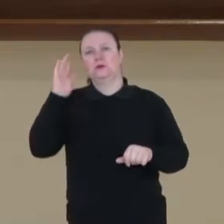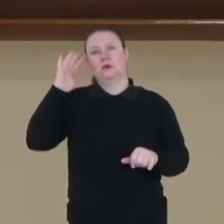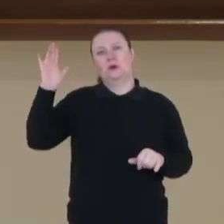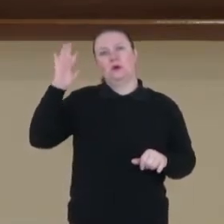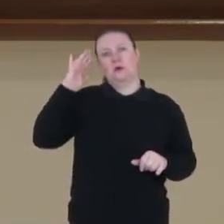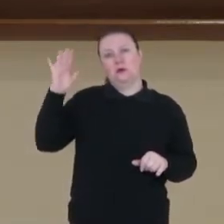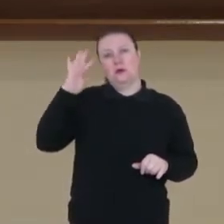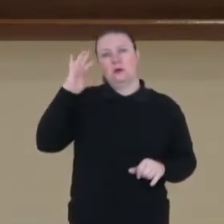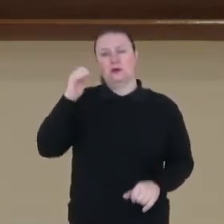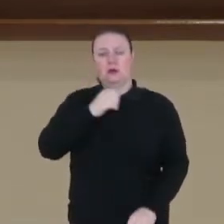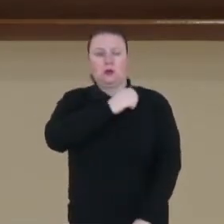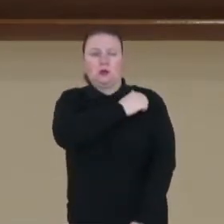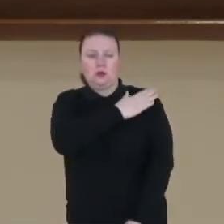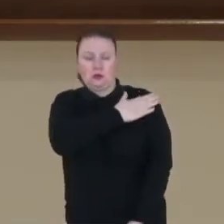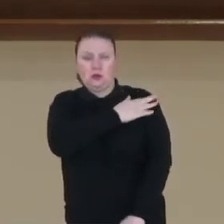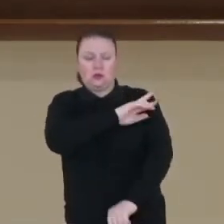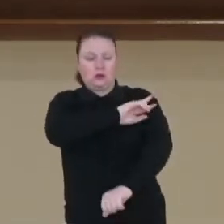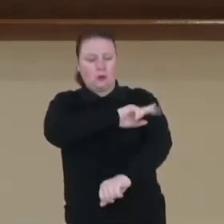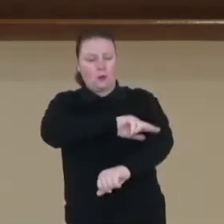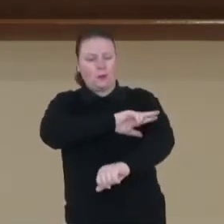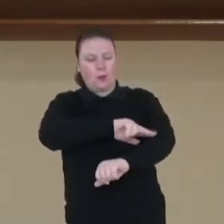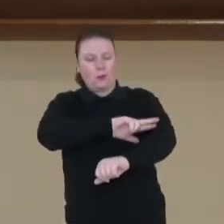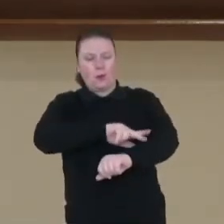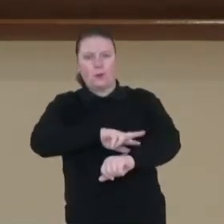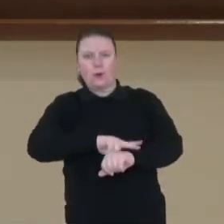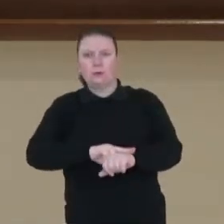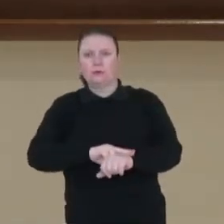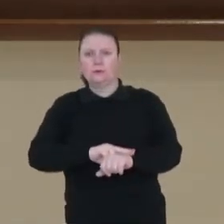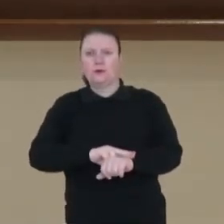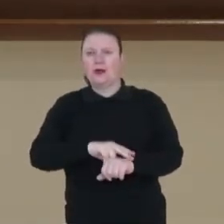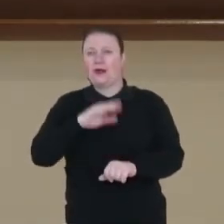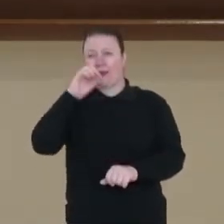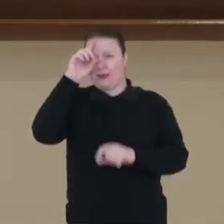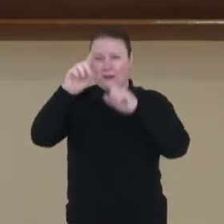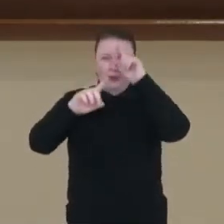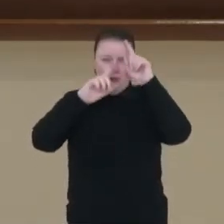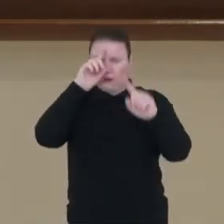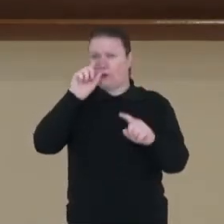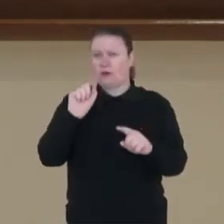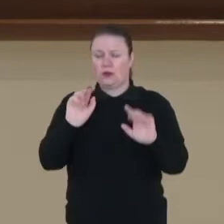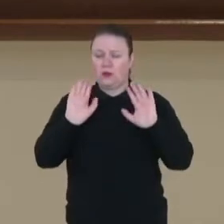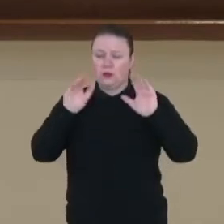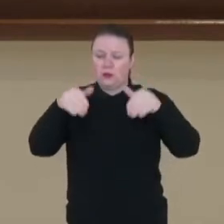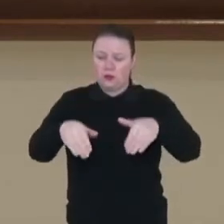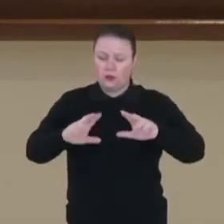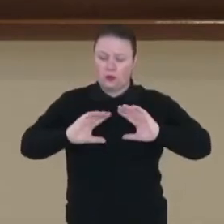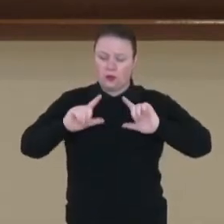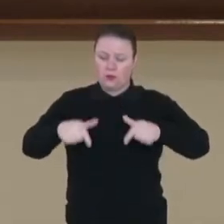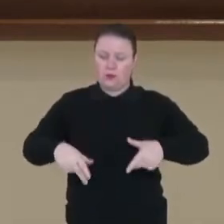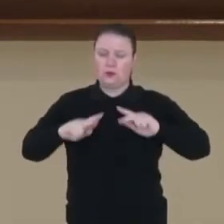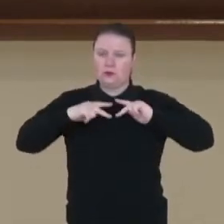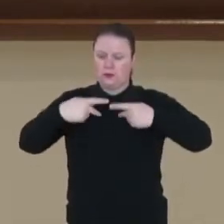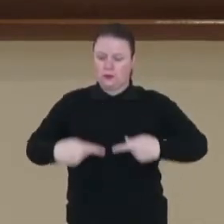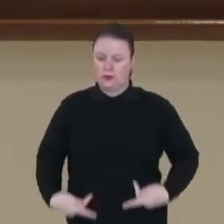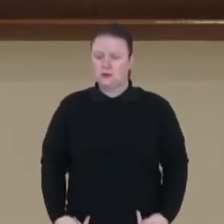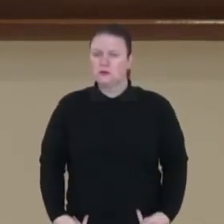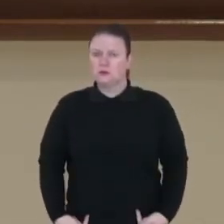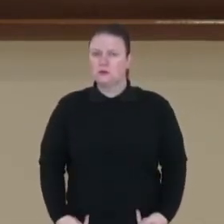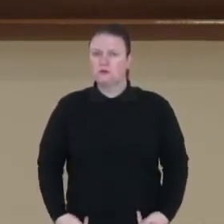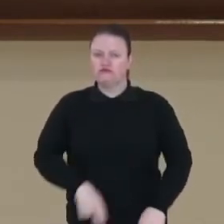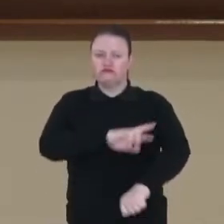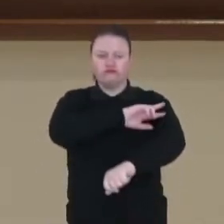existiam diversas raças dentro da humanidade, e dentro dessas diversas raças da